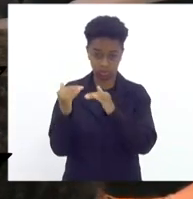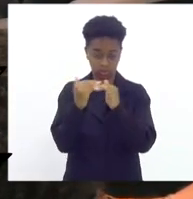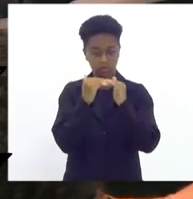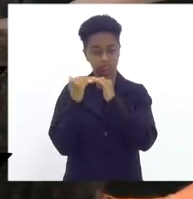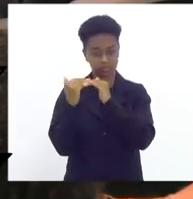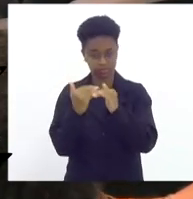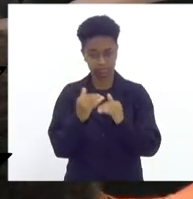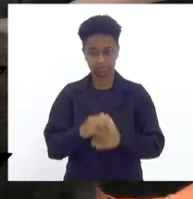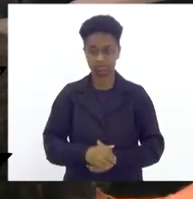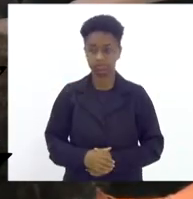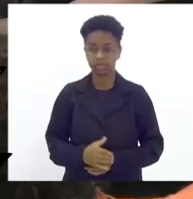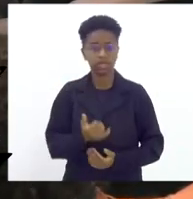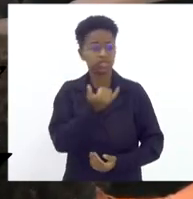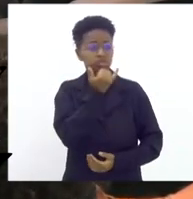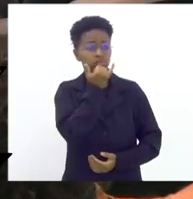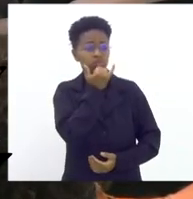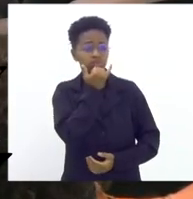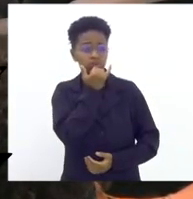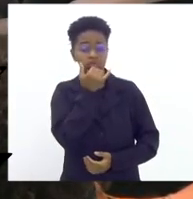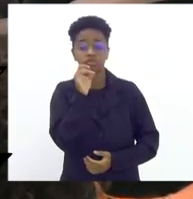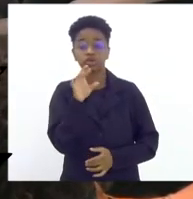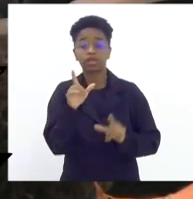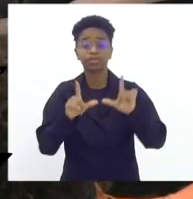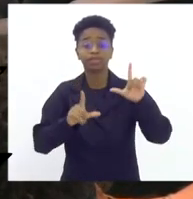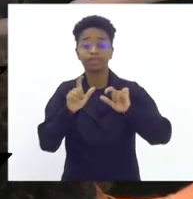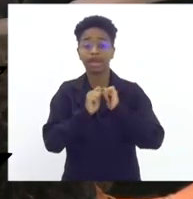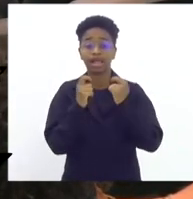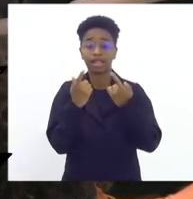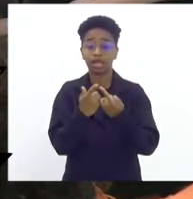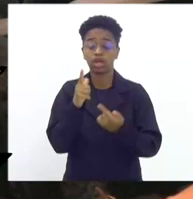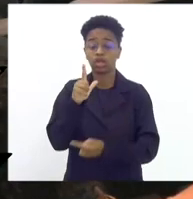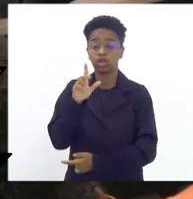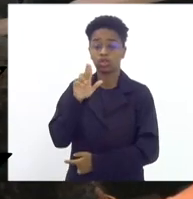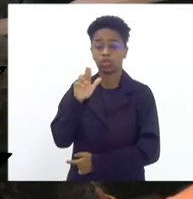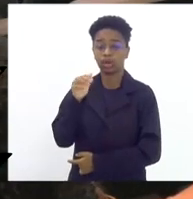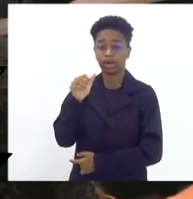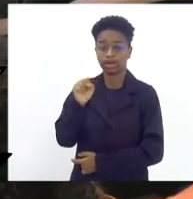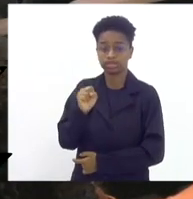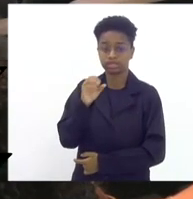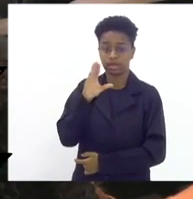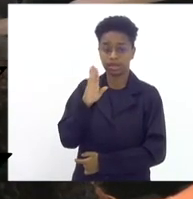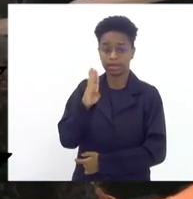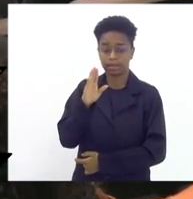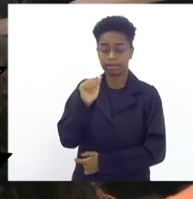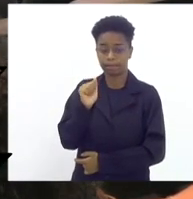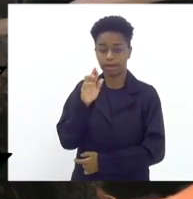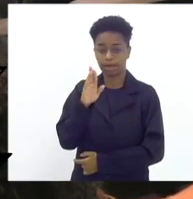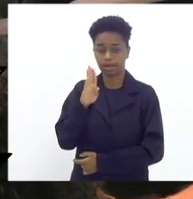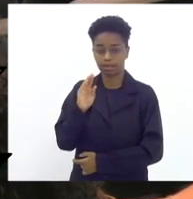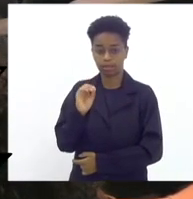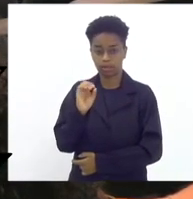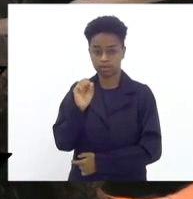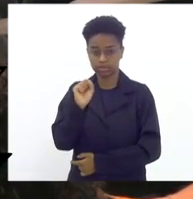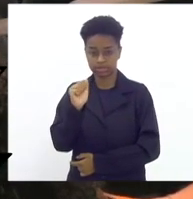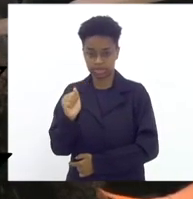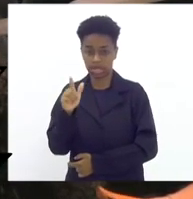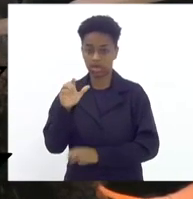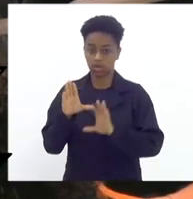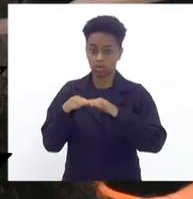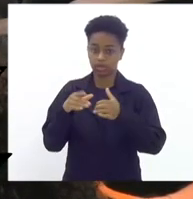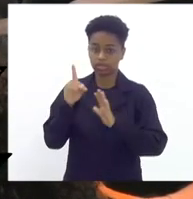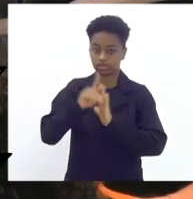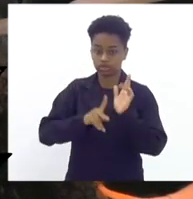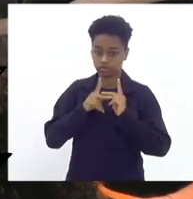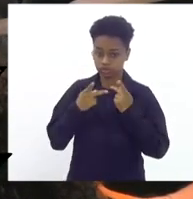quero desculpa Lucas só para TV LED é Lucas Barbosa que é da comissão de